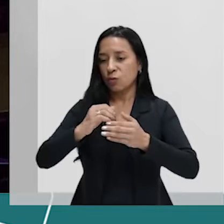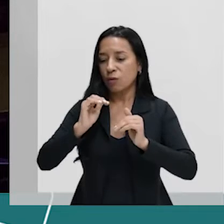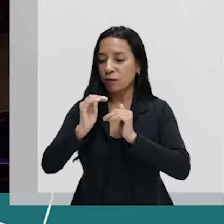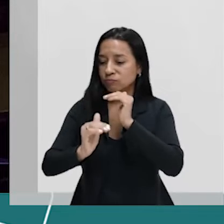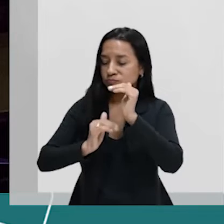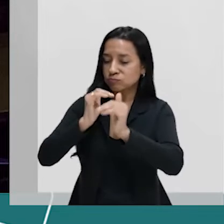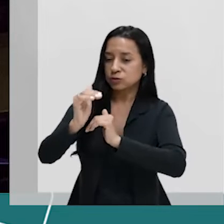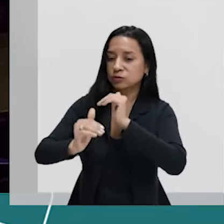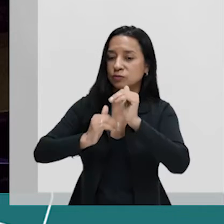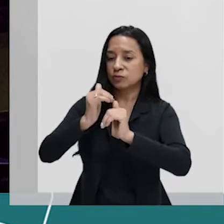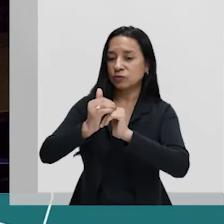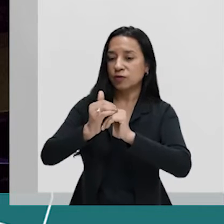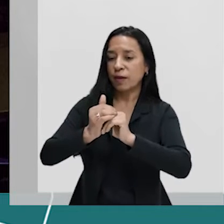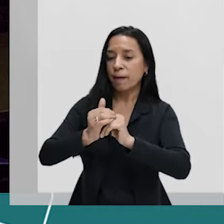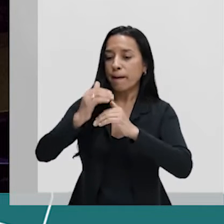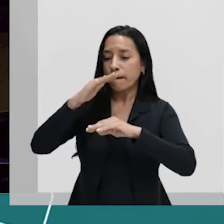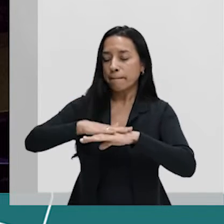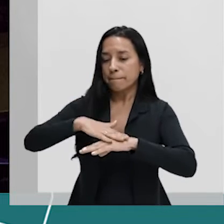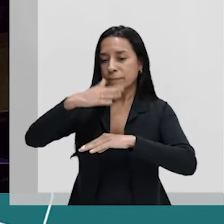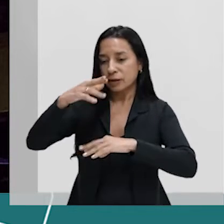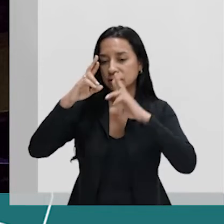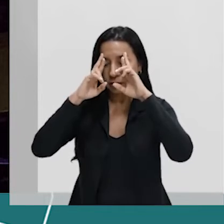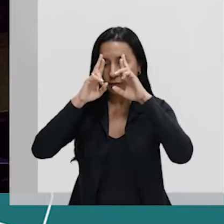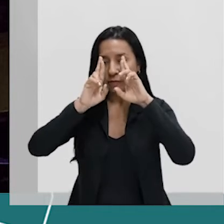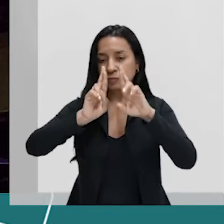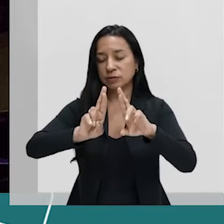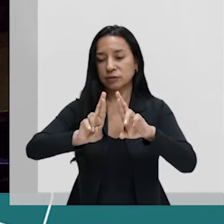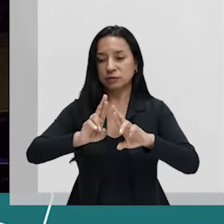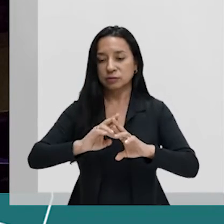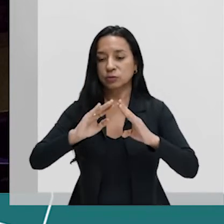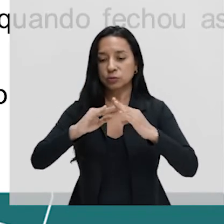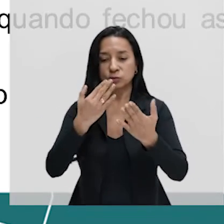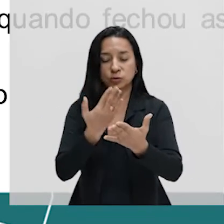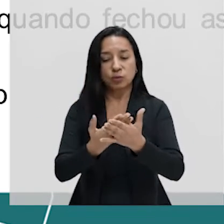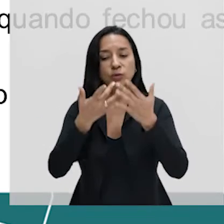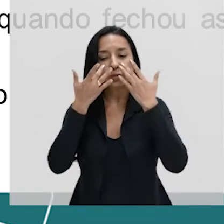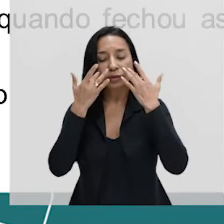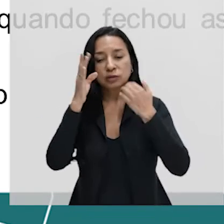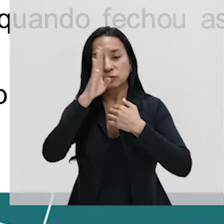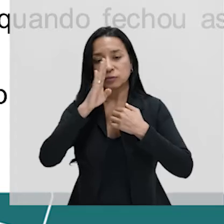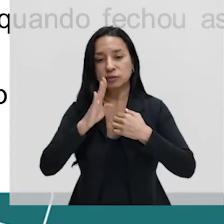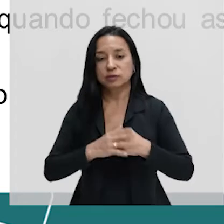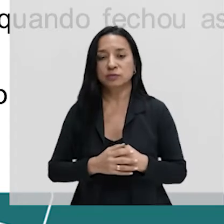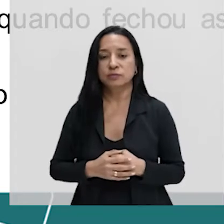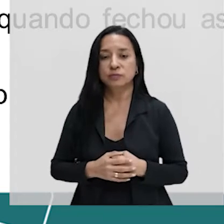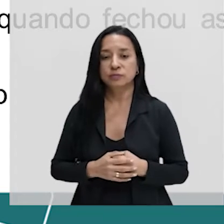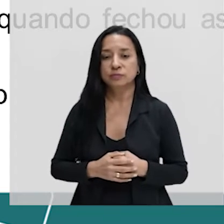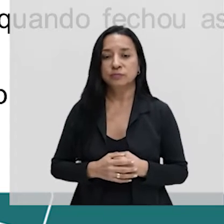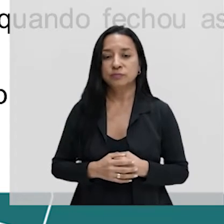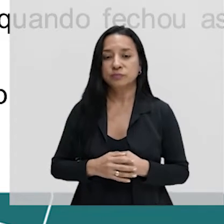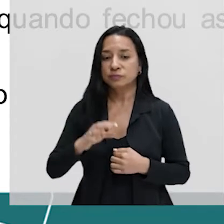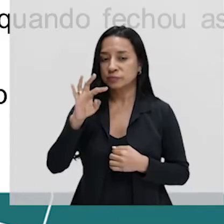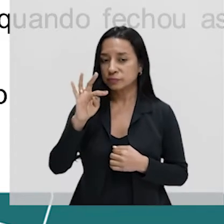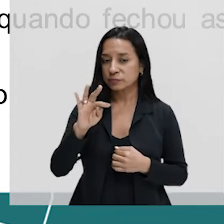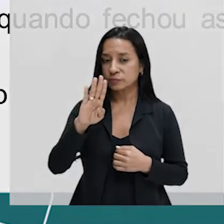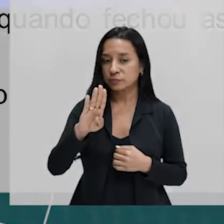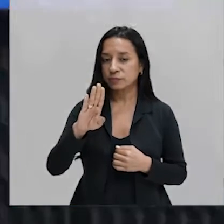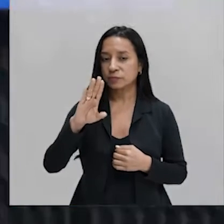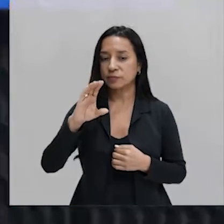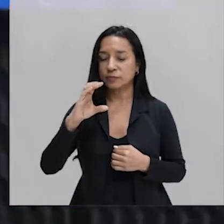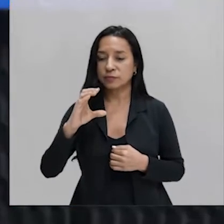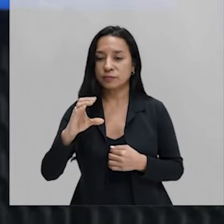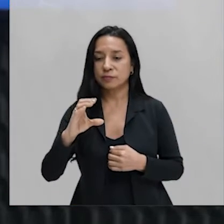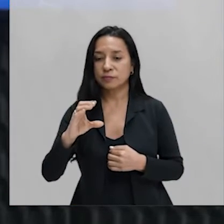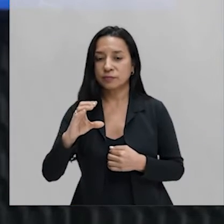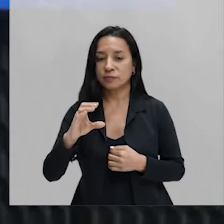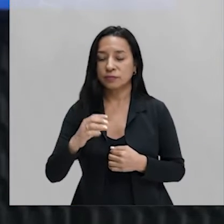uma das mais respeitadas e renomadas do Brasil, para você ter uma noção. TBC, Teatro Brasileiro de Comédia. Eu vou colocar só duas figuras, não